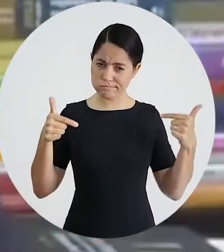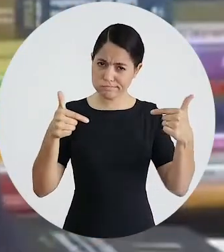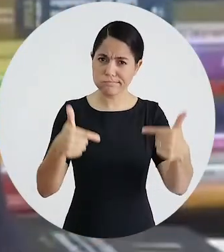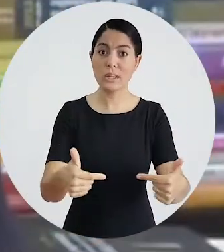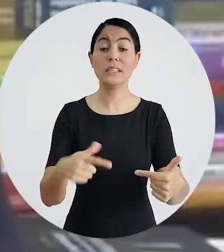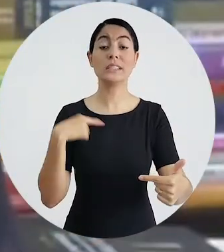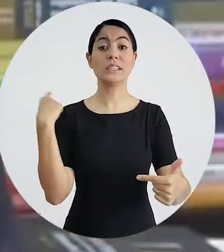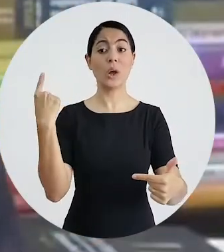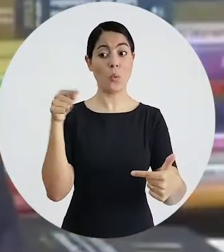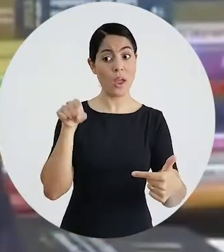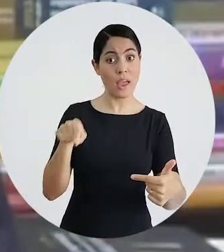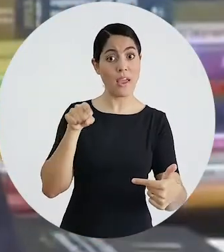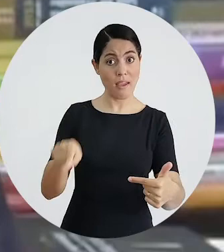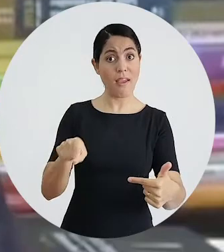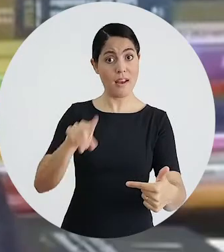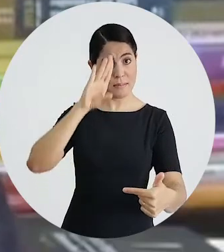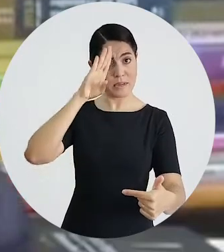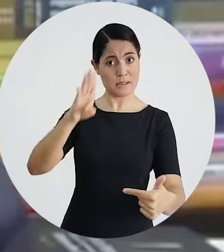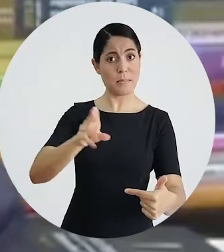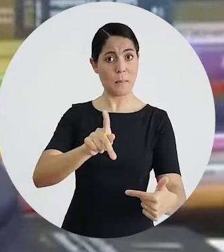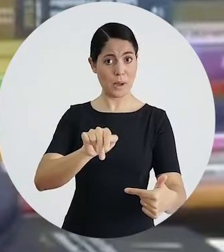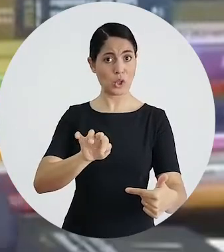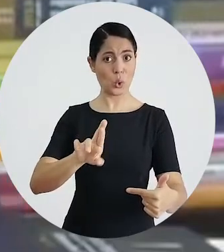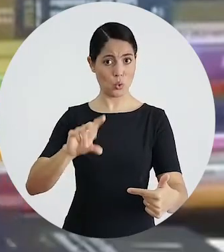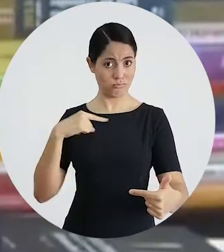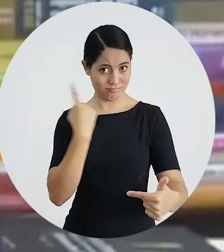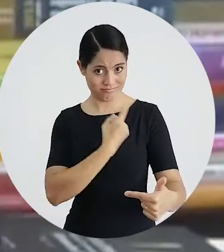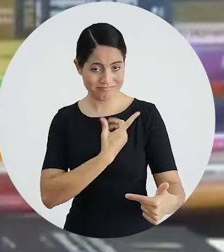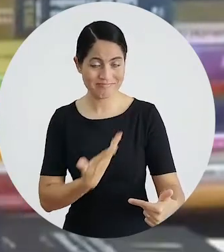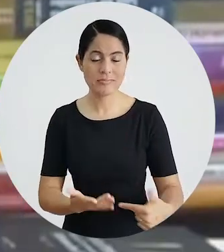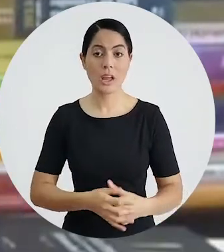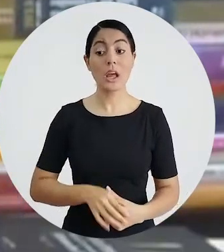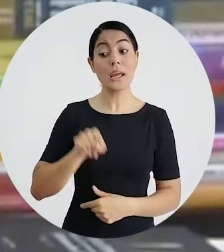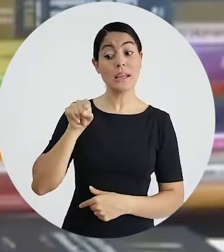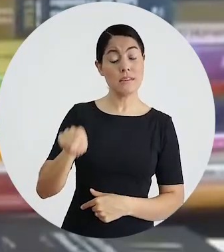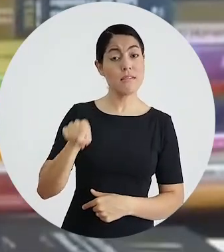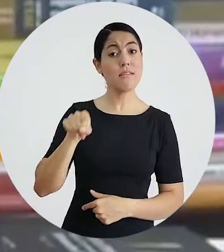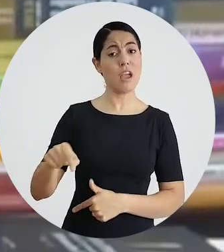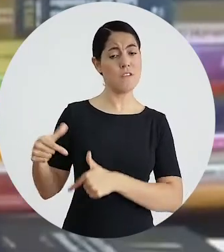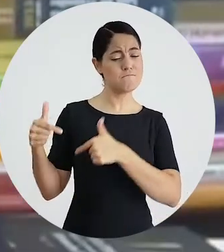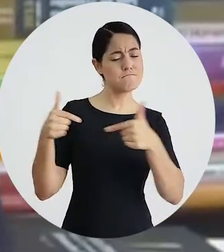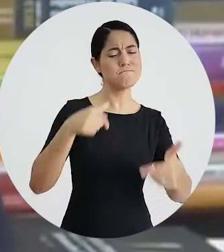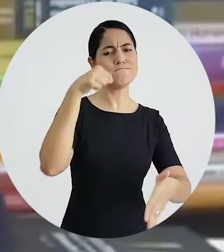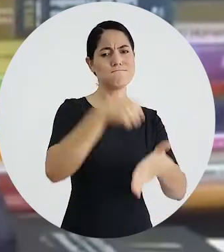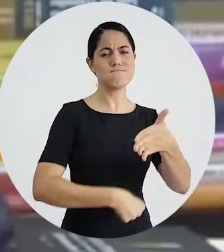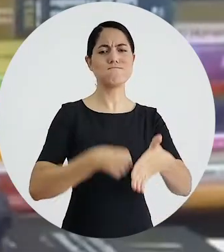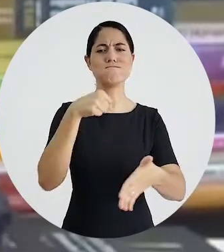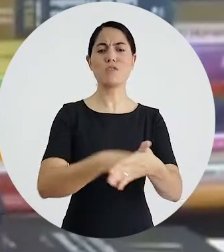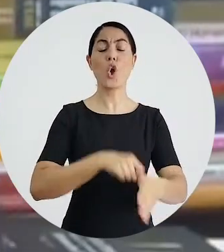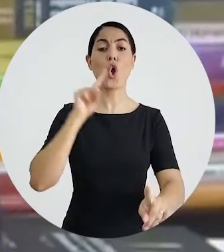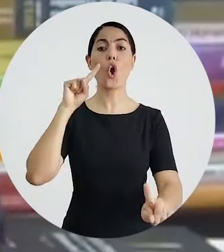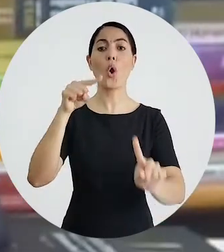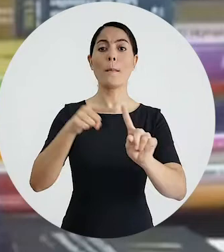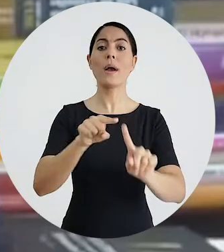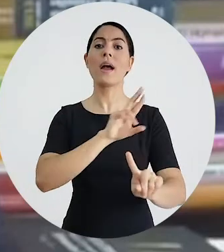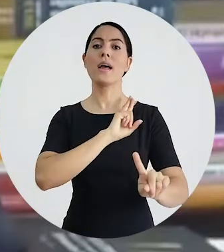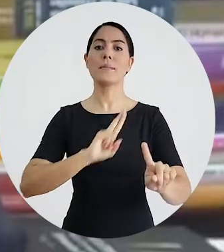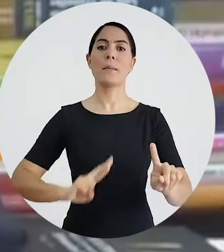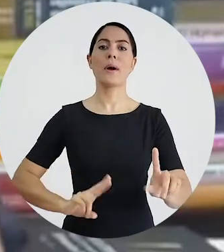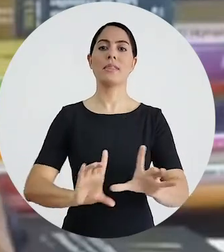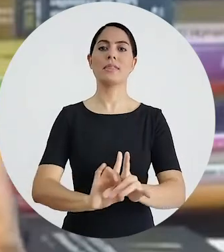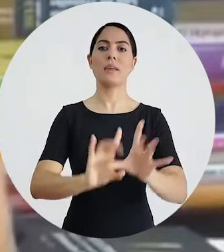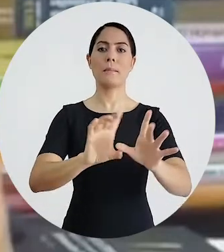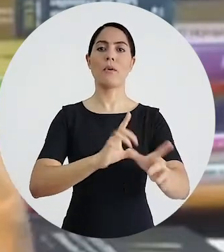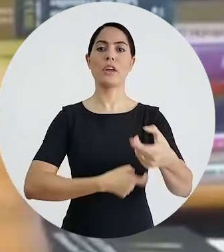brasileiros, daí porque é o nosso patrono, mas ele também lutou bravamente pela redemocratização